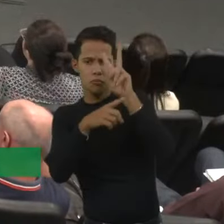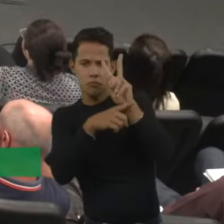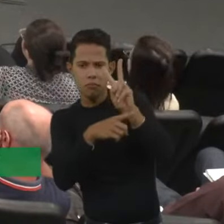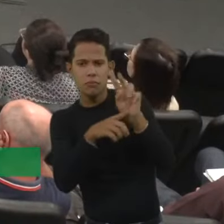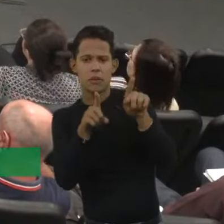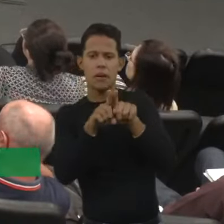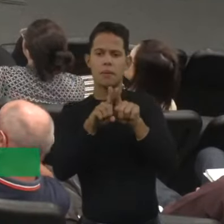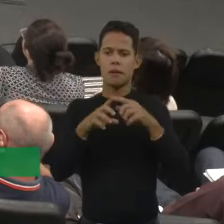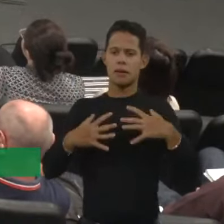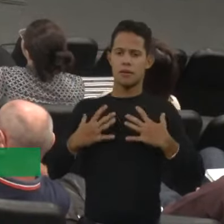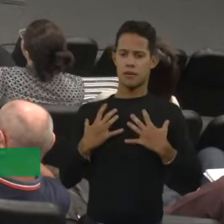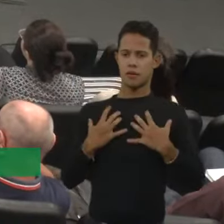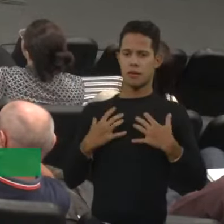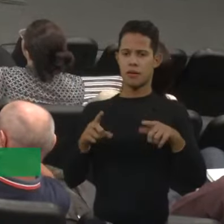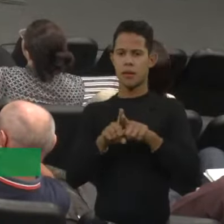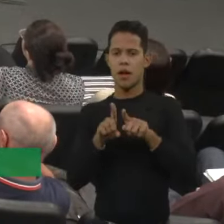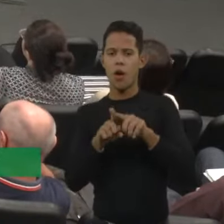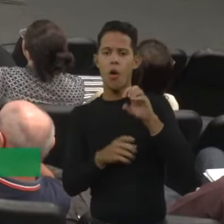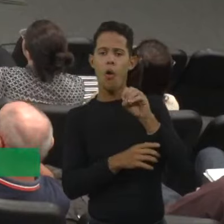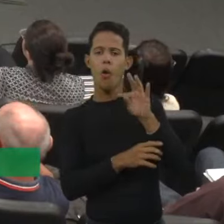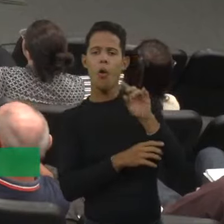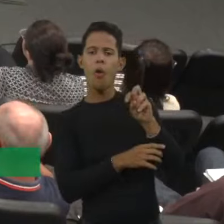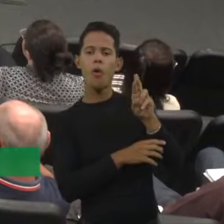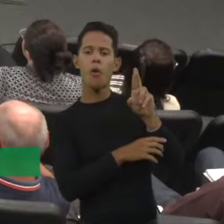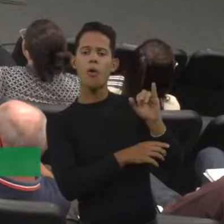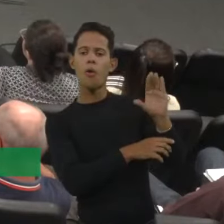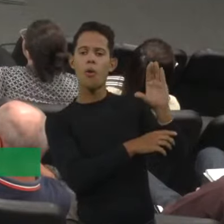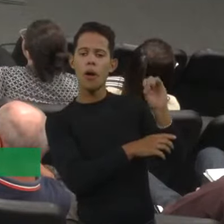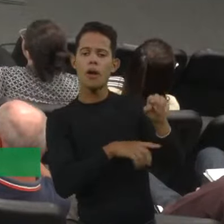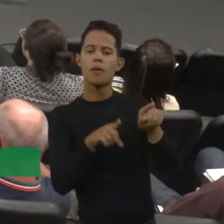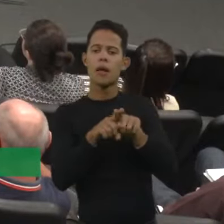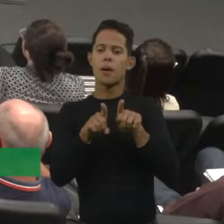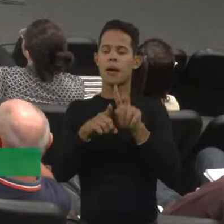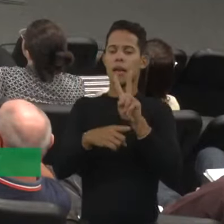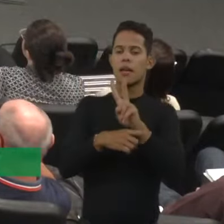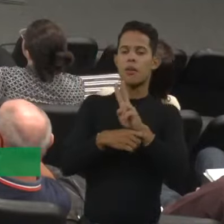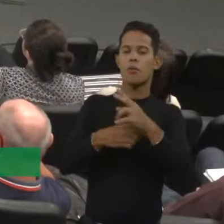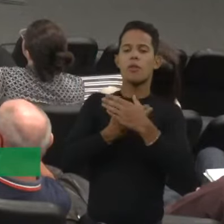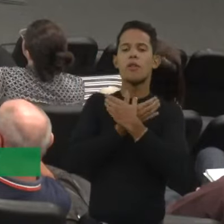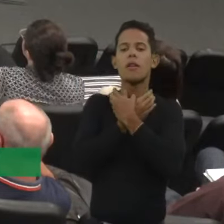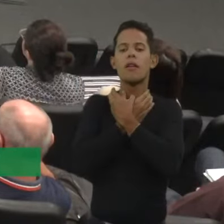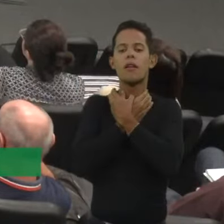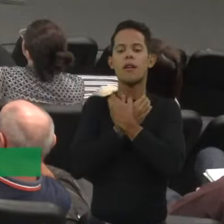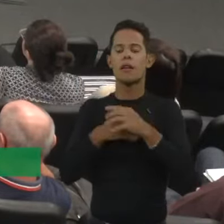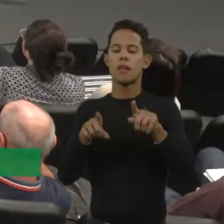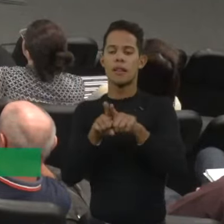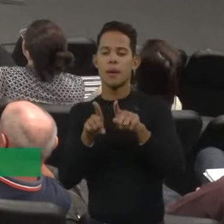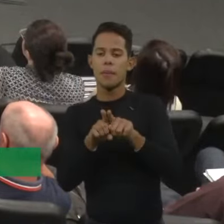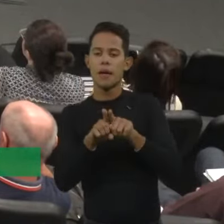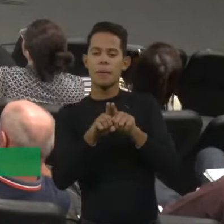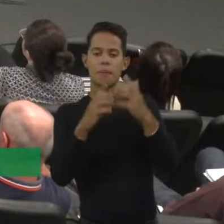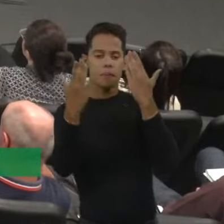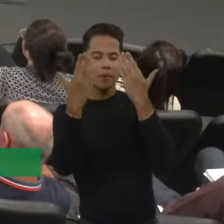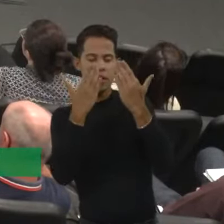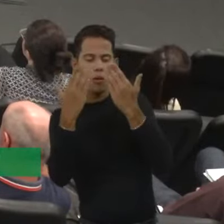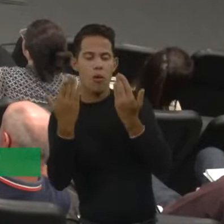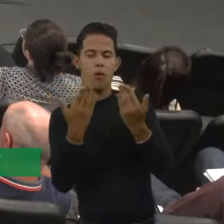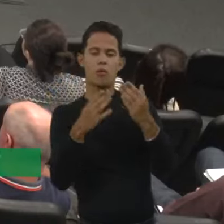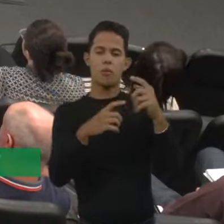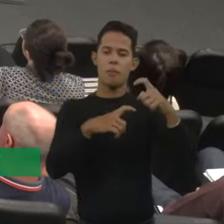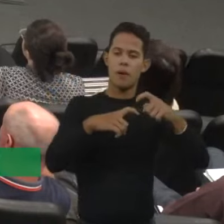o geneticista, o otorrino, o endócrino, a ortopedia, o psicólogo, psiquiatria, especialista em dor,